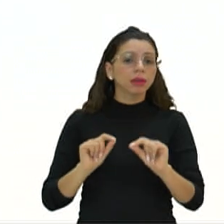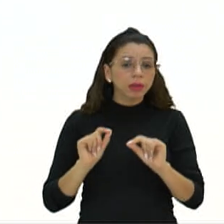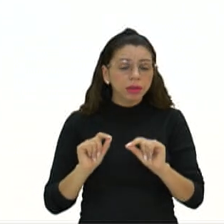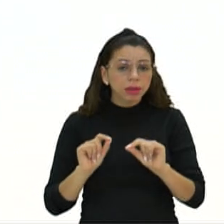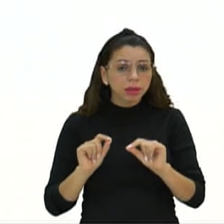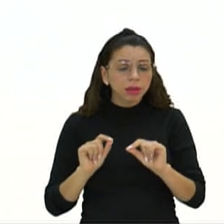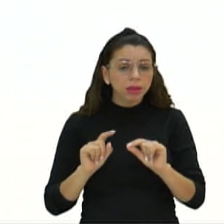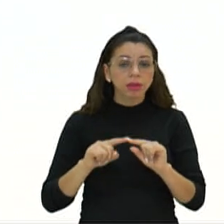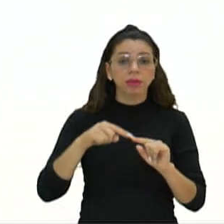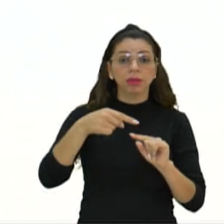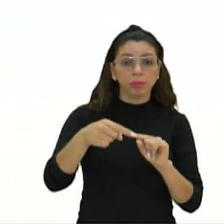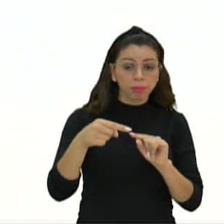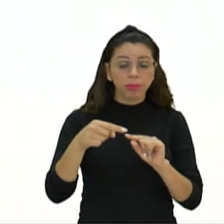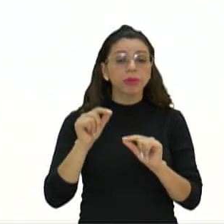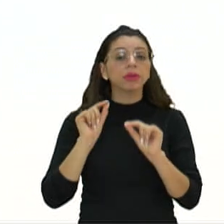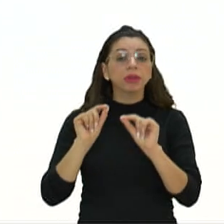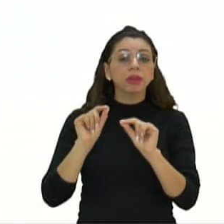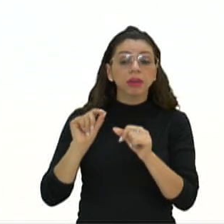terras? Tá?